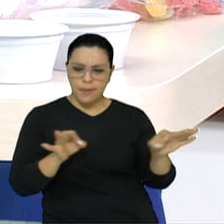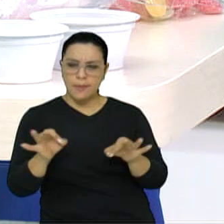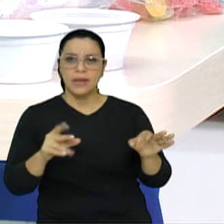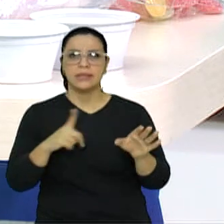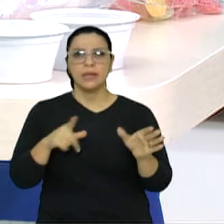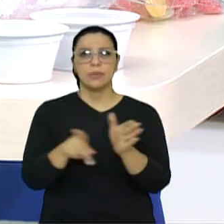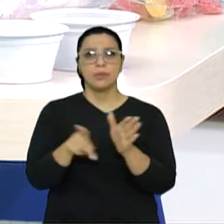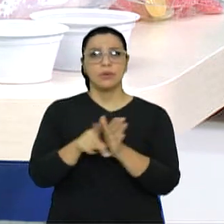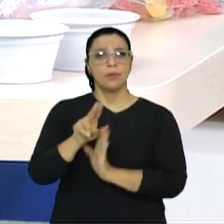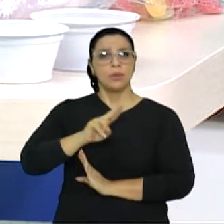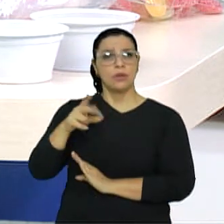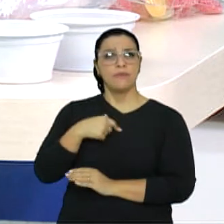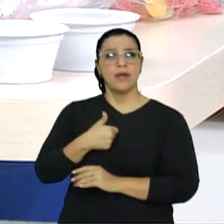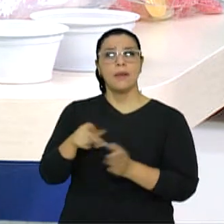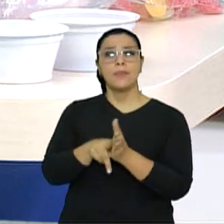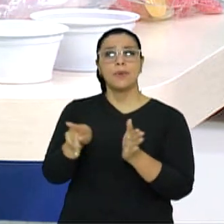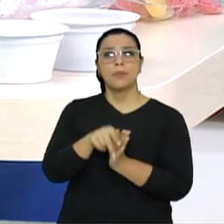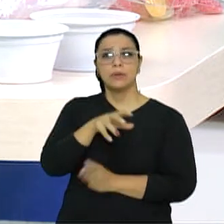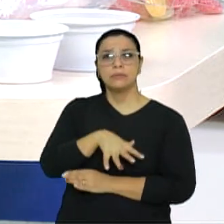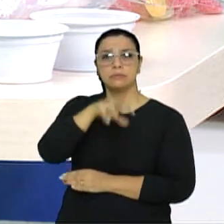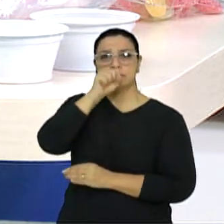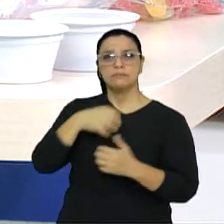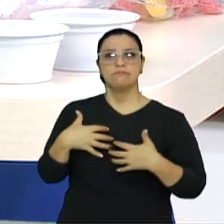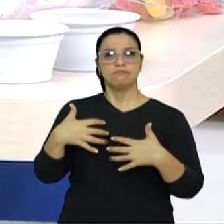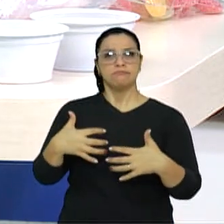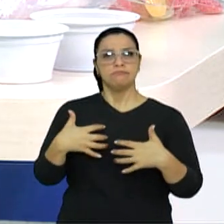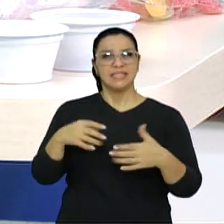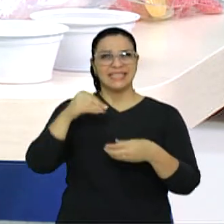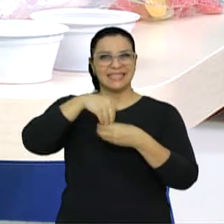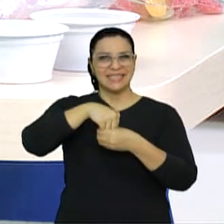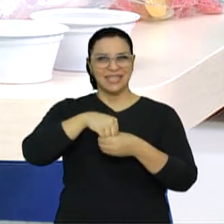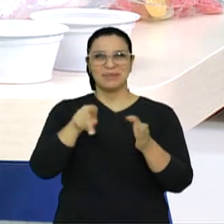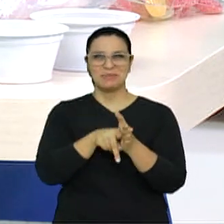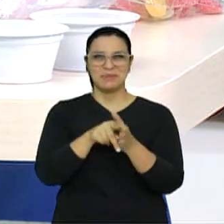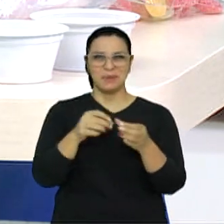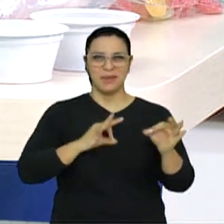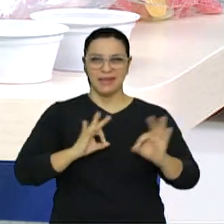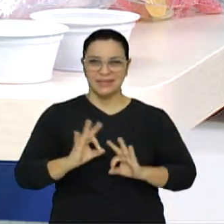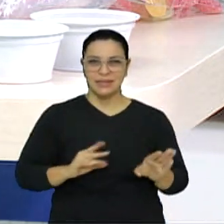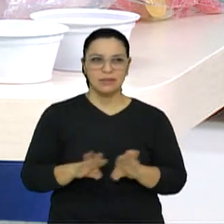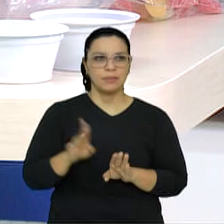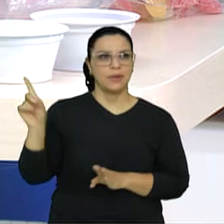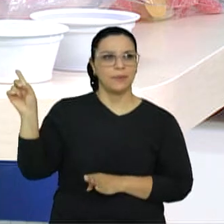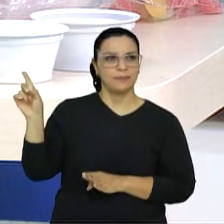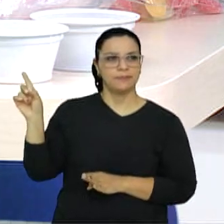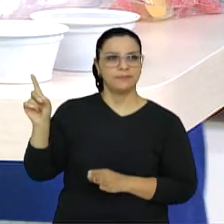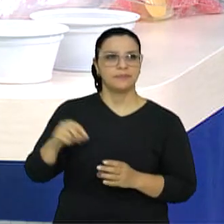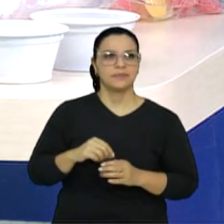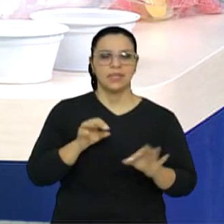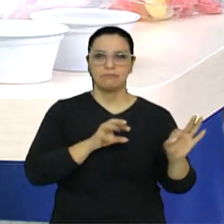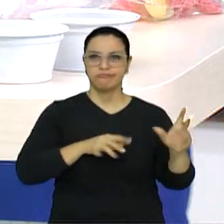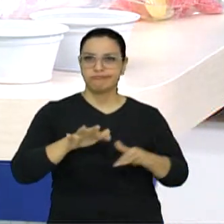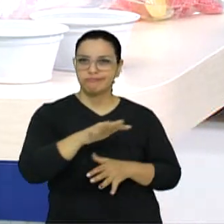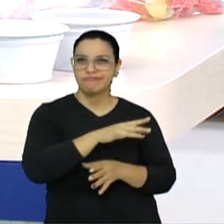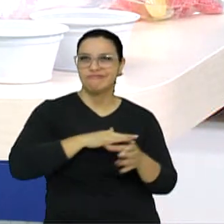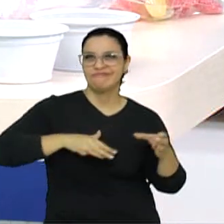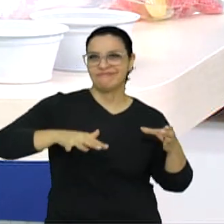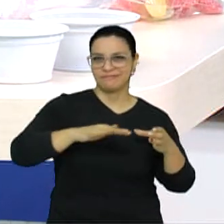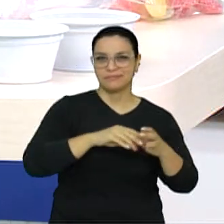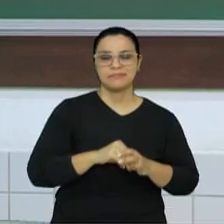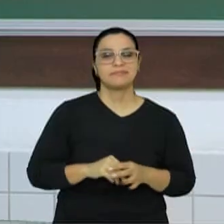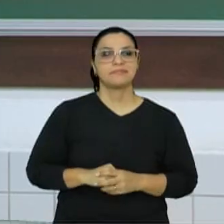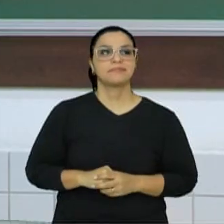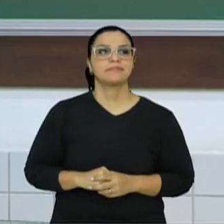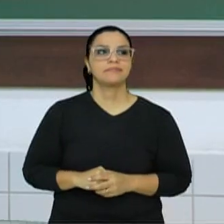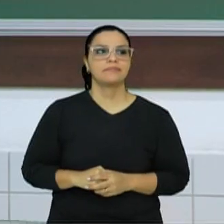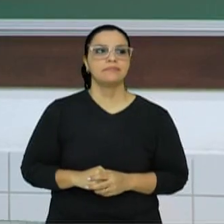de respiração celular. Então, ela vai fazer a respiração celular. Vou colocar aqui mais uma aqui, distribuidinha, tá? Outra